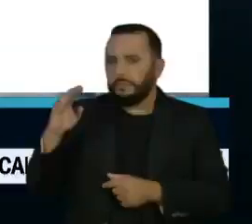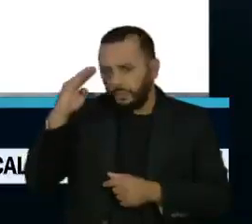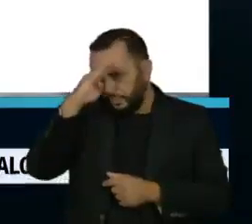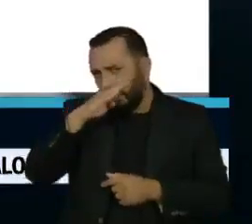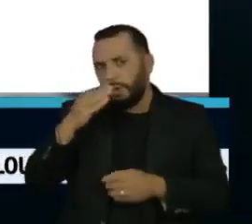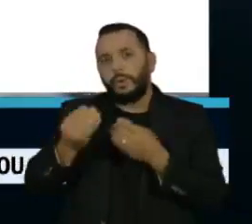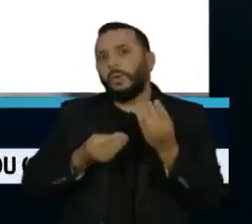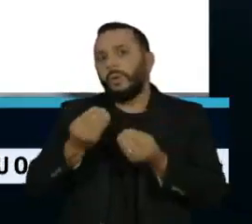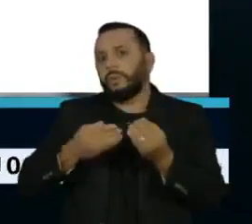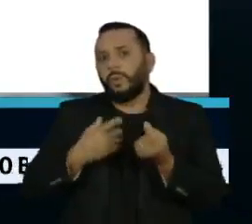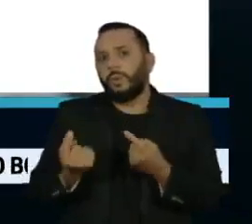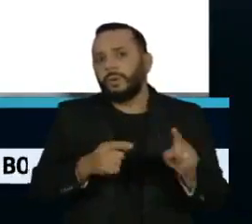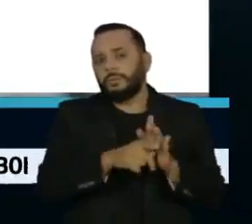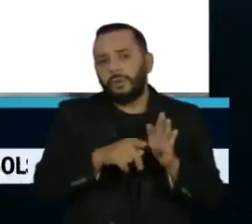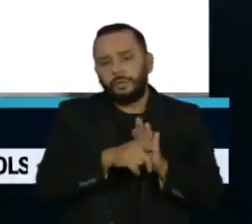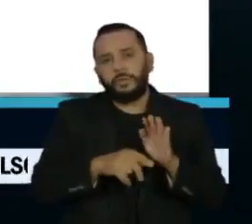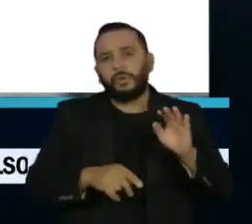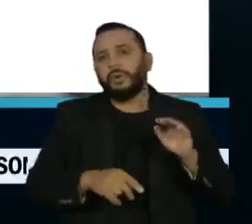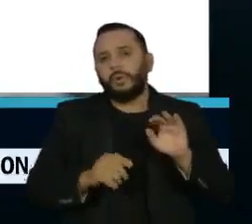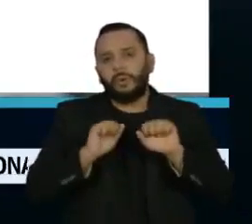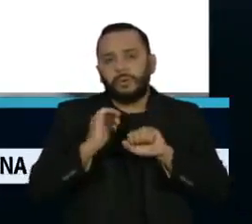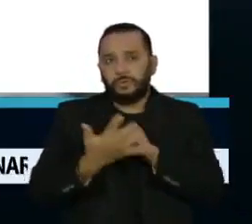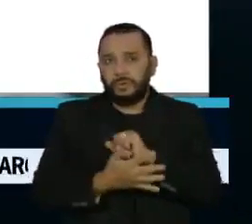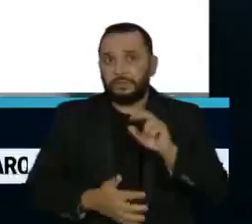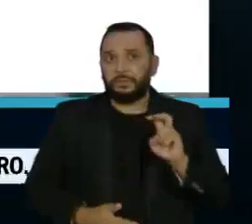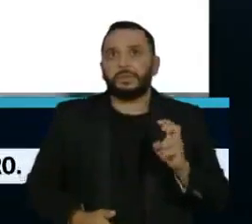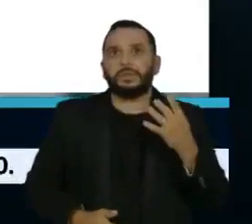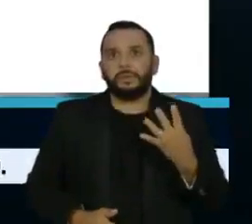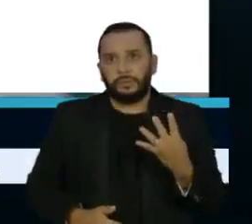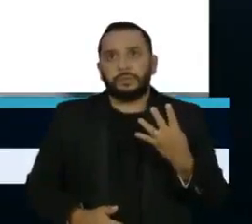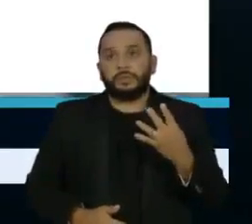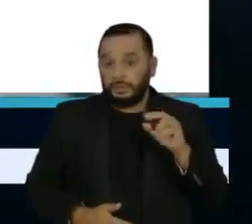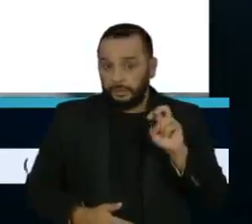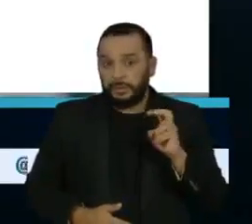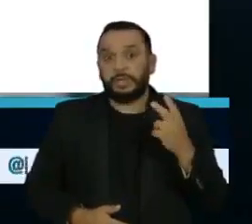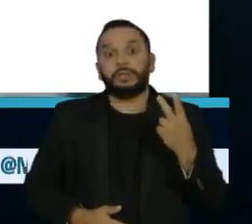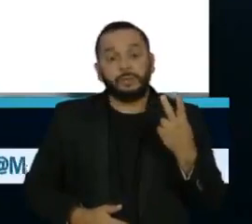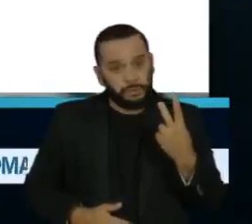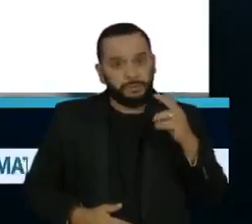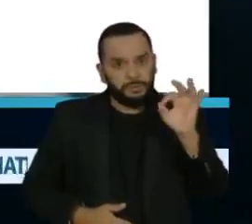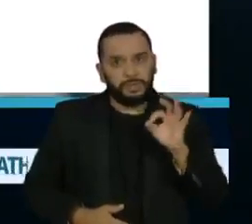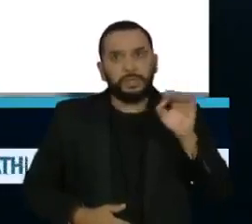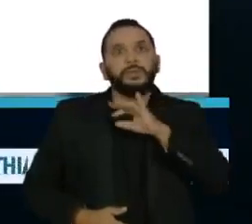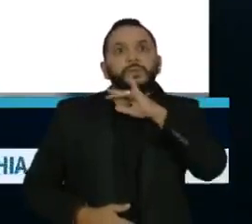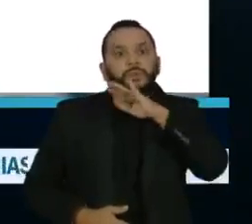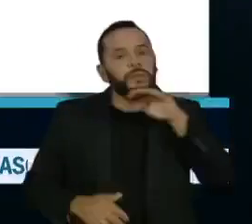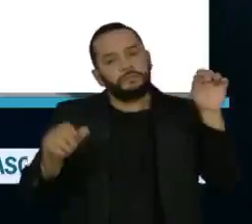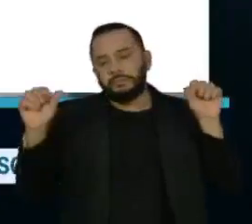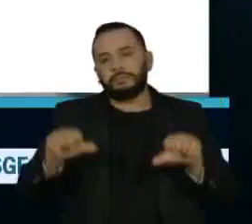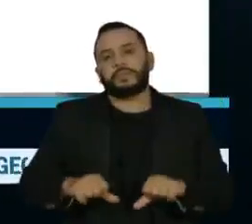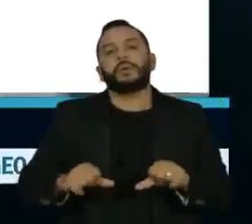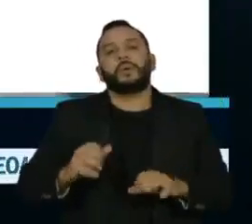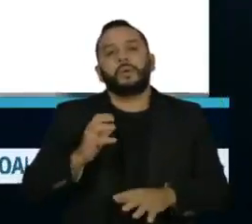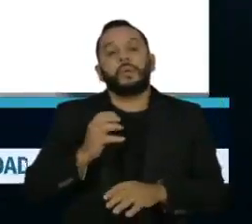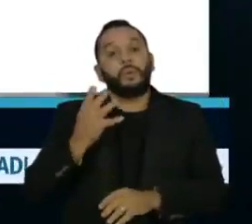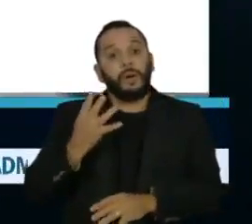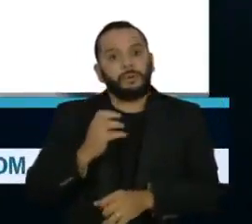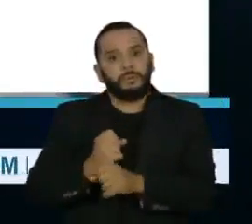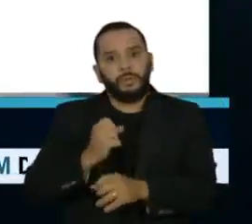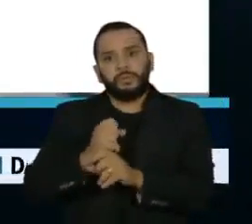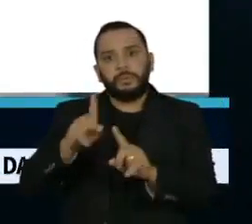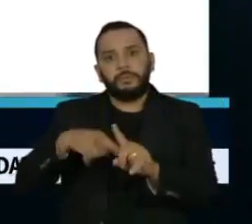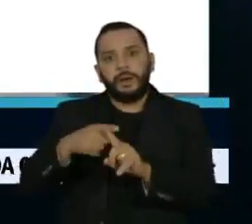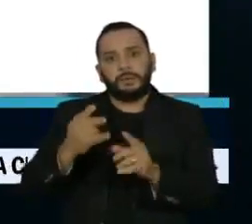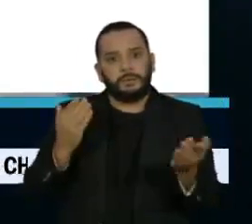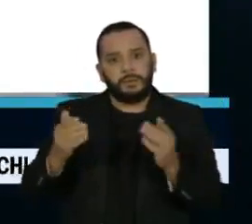para enfrentar o coronavírus 52 por cento a consideram ruim ou péssima quatro pontos a e do registrado em